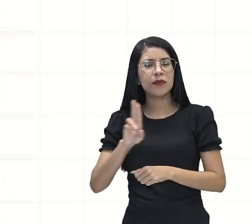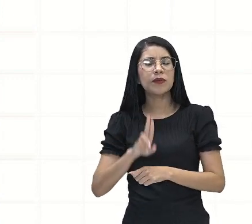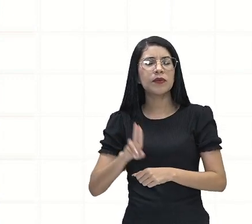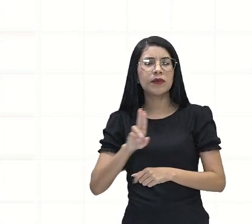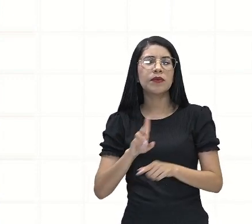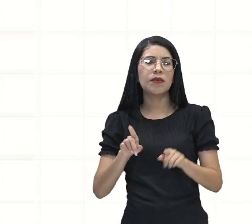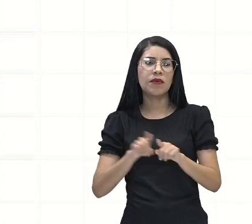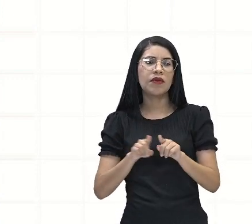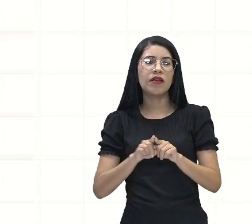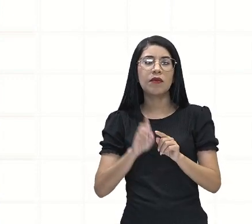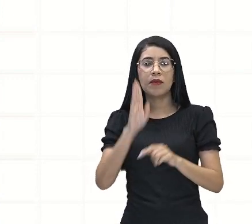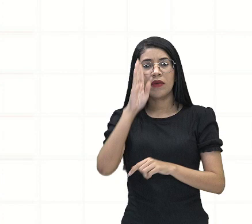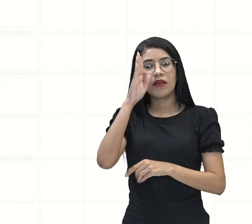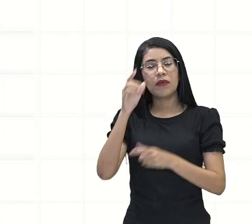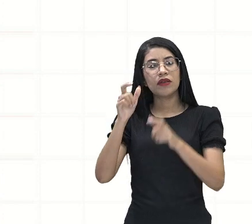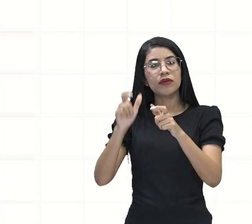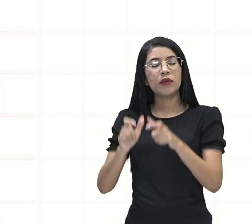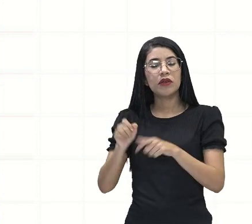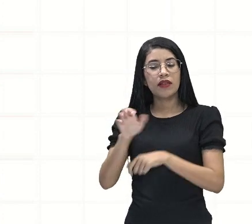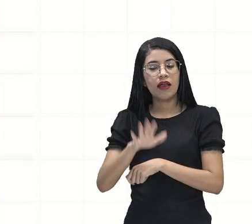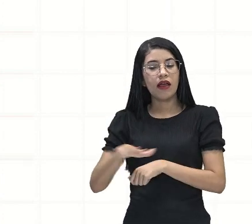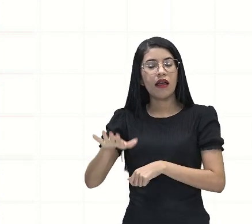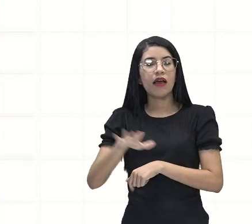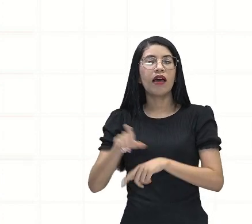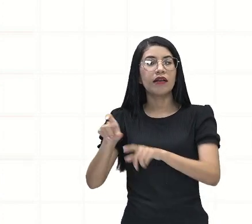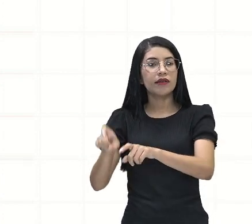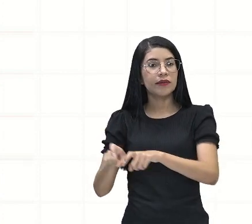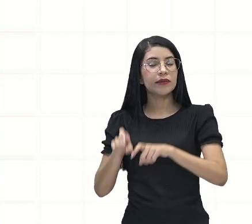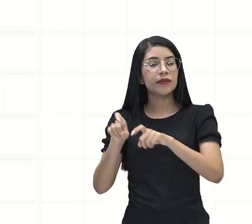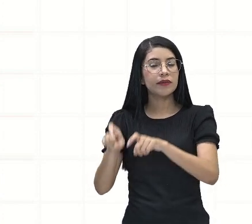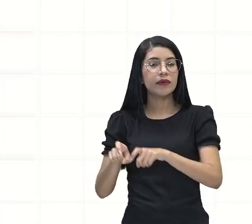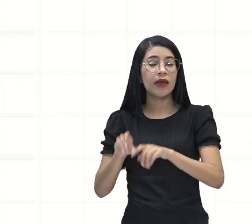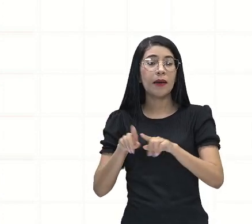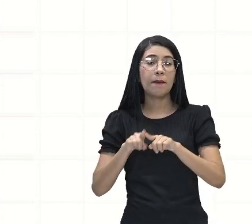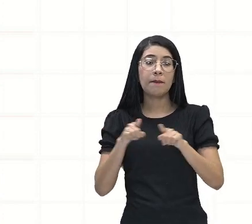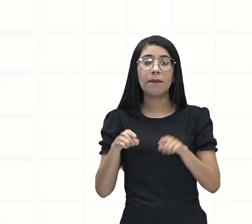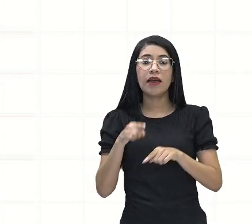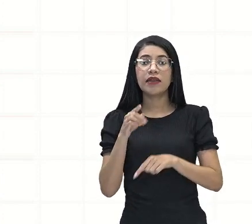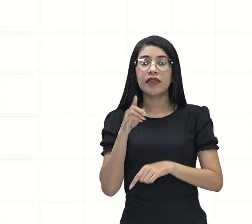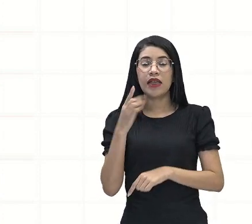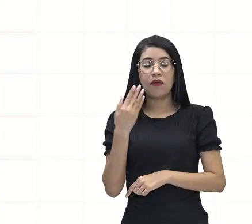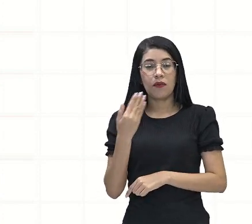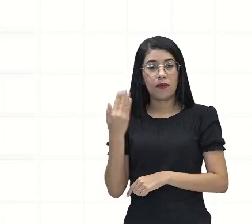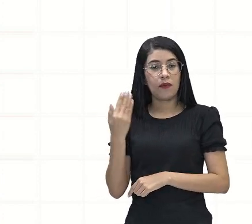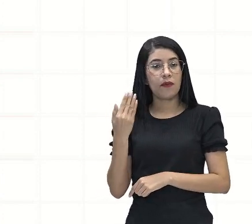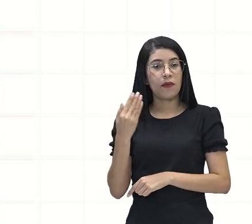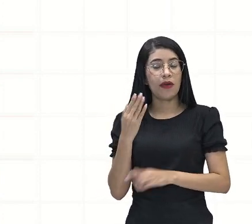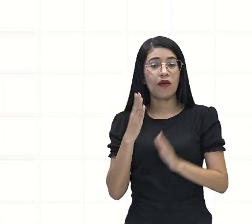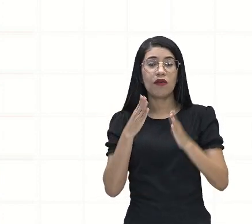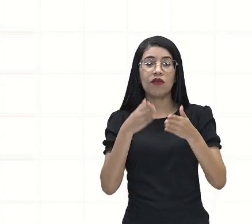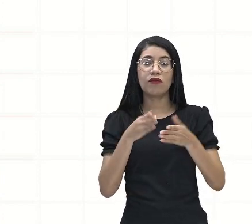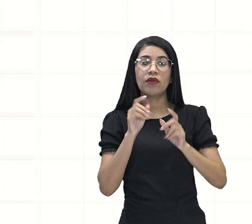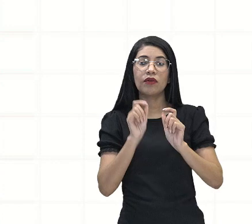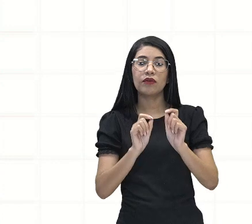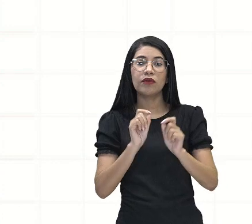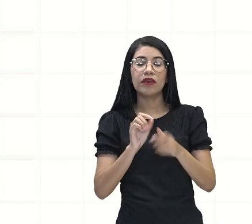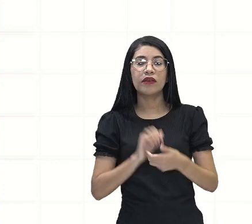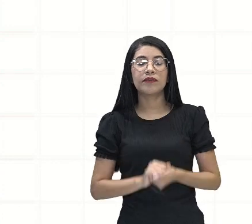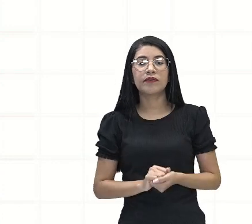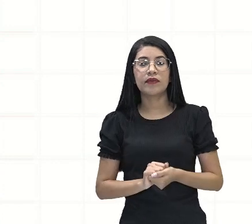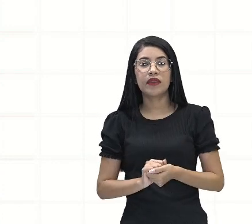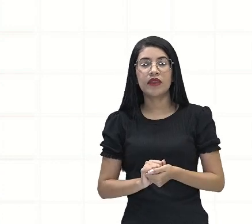eh principalmente no espaço Agrário mas esse mapa especificamente é o mapa das